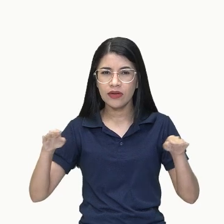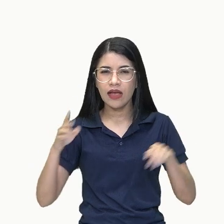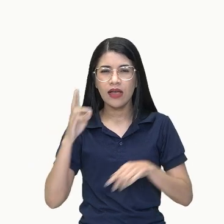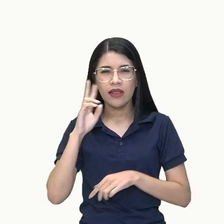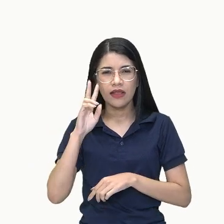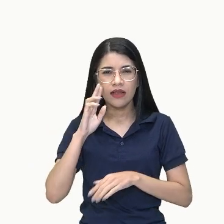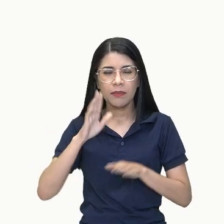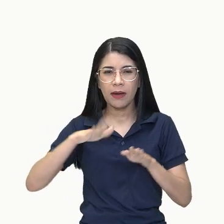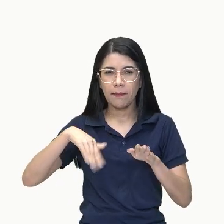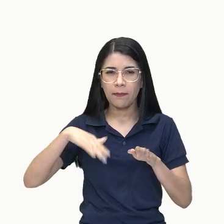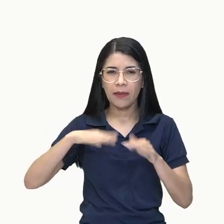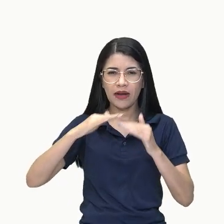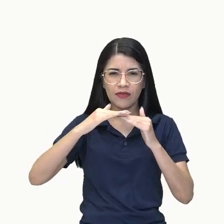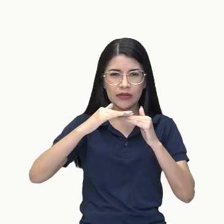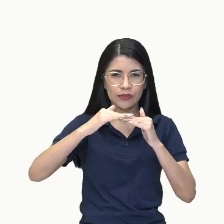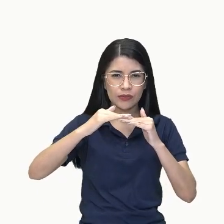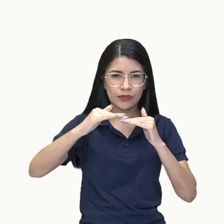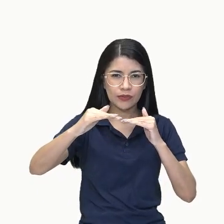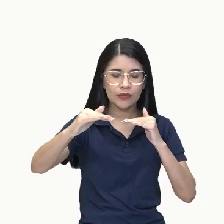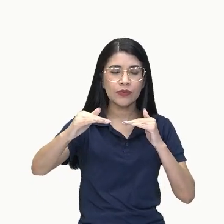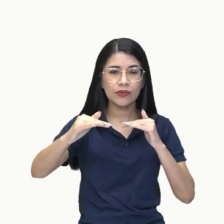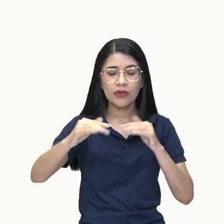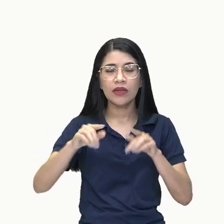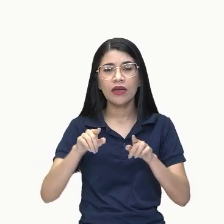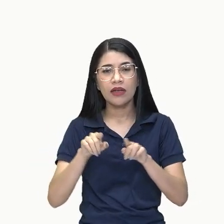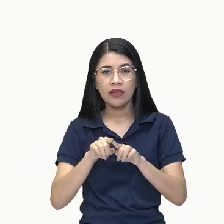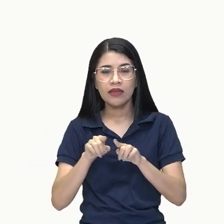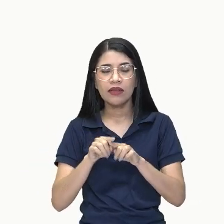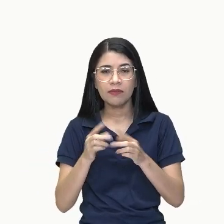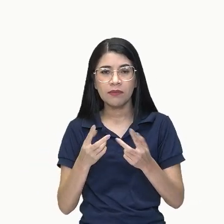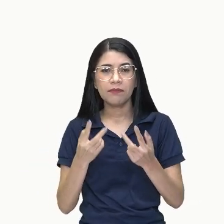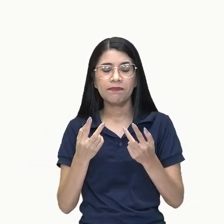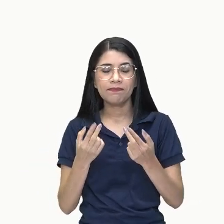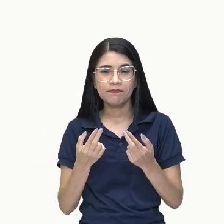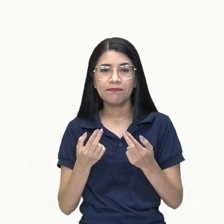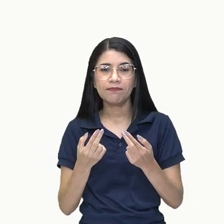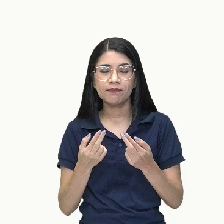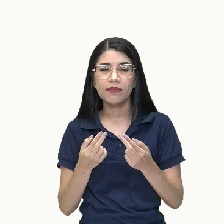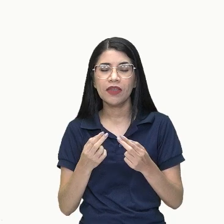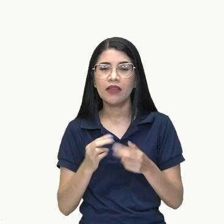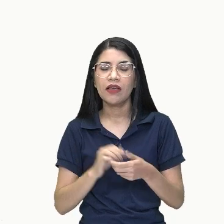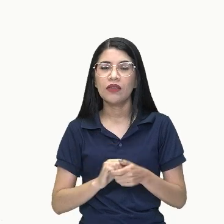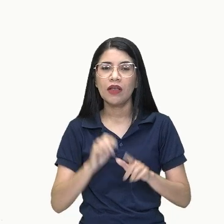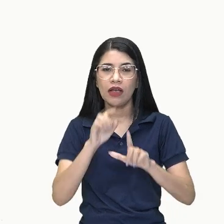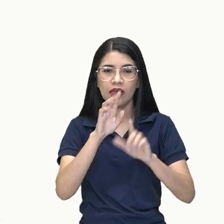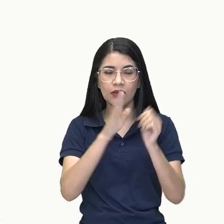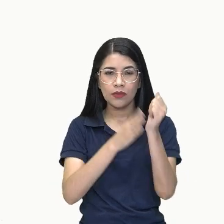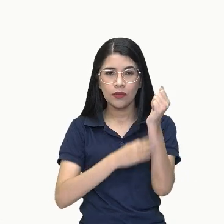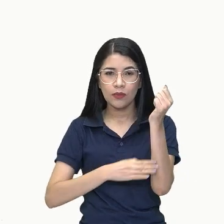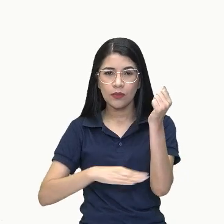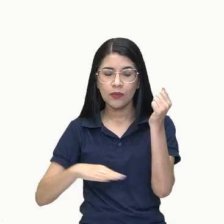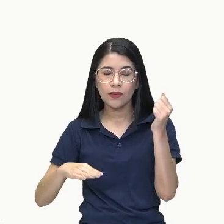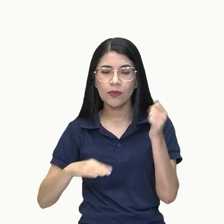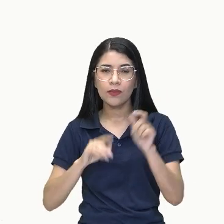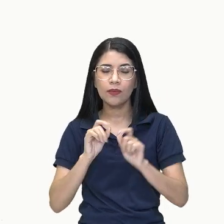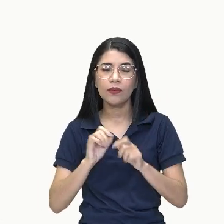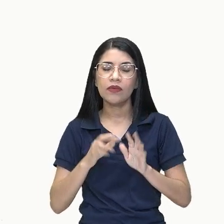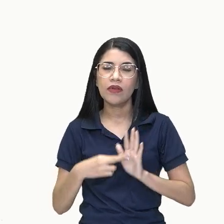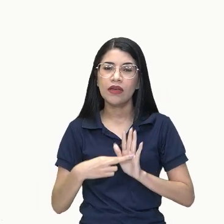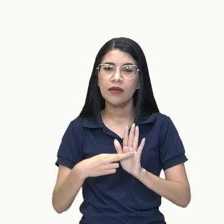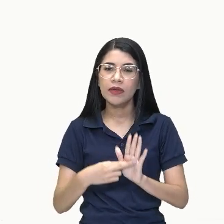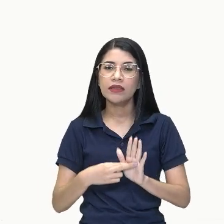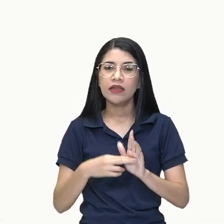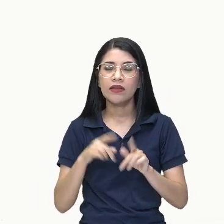Então, no plano cartesiano, que você pode chamar assim plano cartesiano, a linha horizontal vai representar